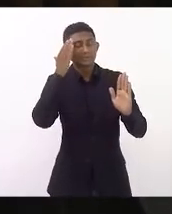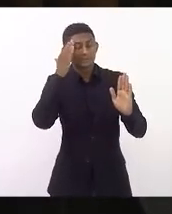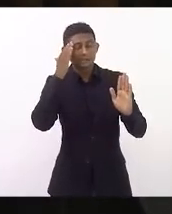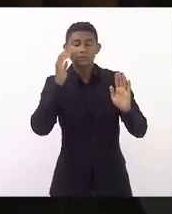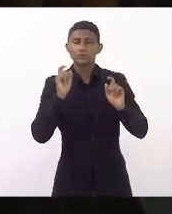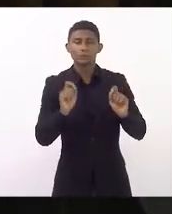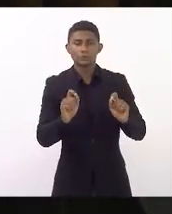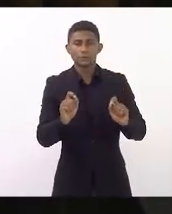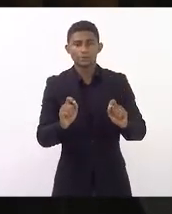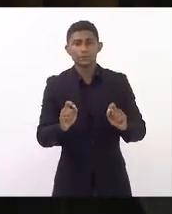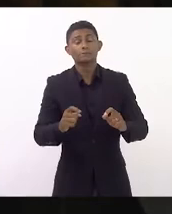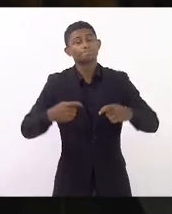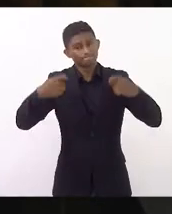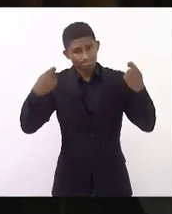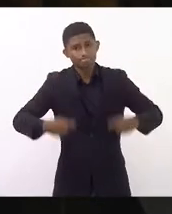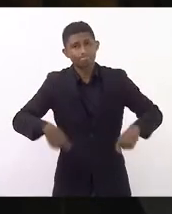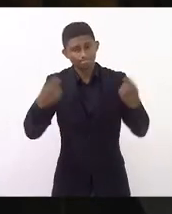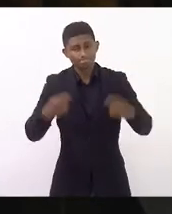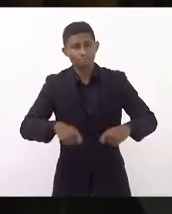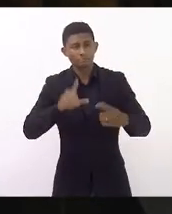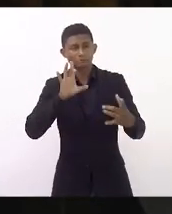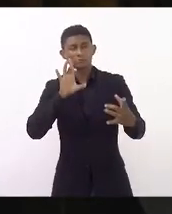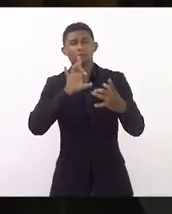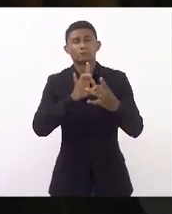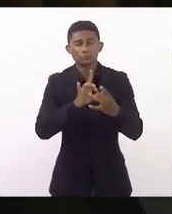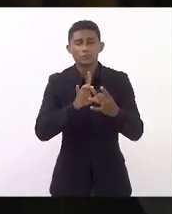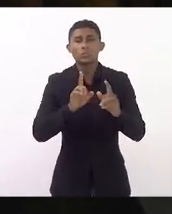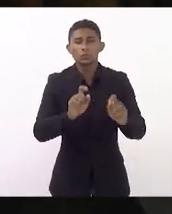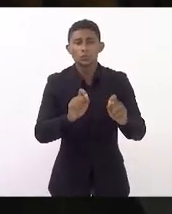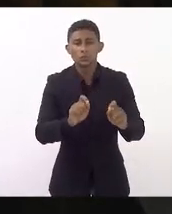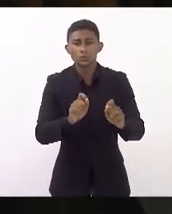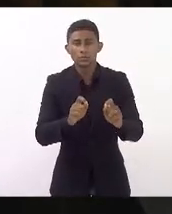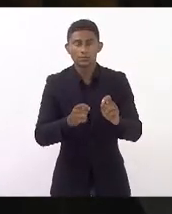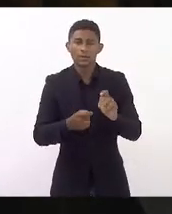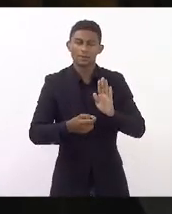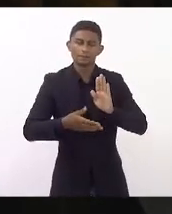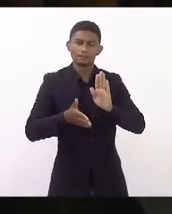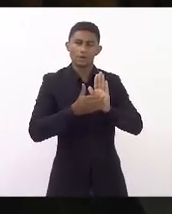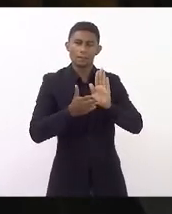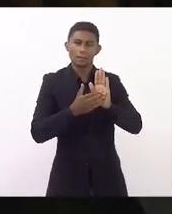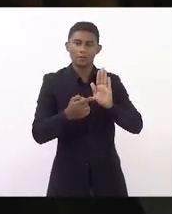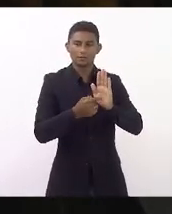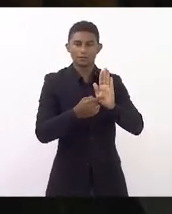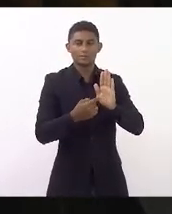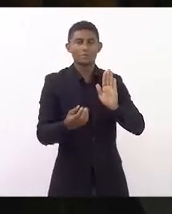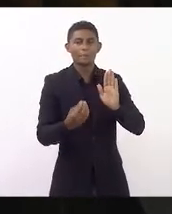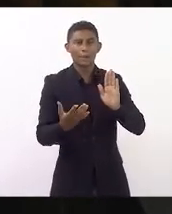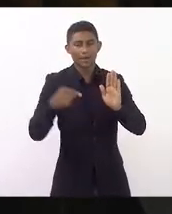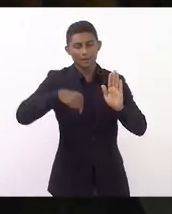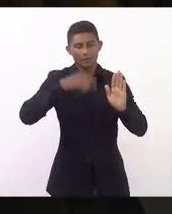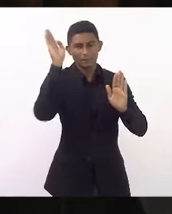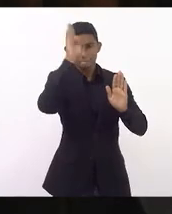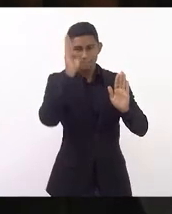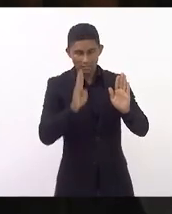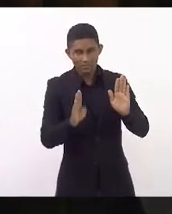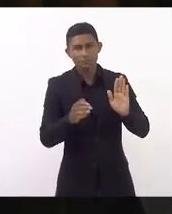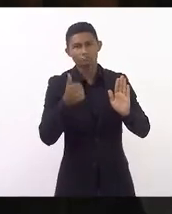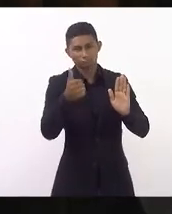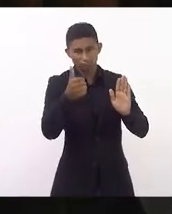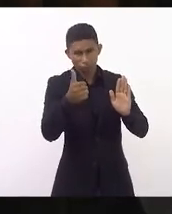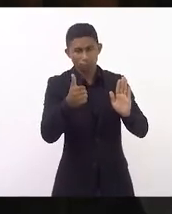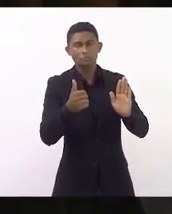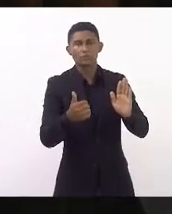estar relacionado não só a uma proposta de produção para atender ao mercado nacional, mas também